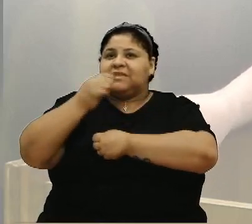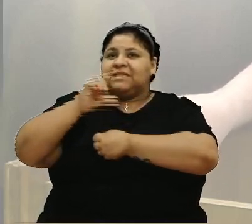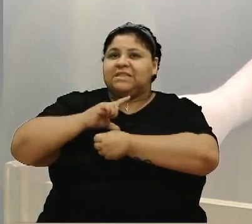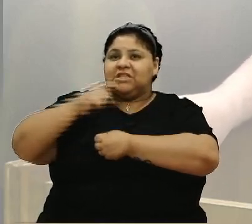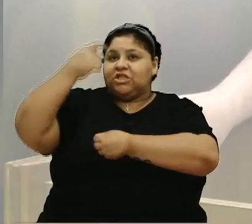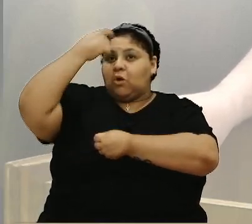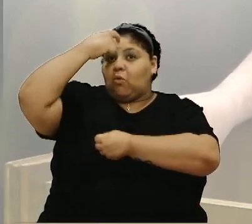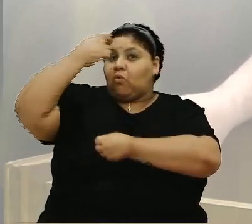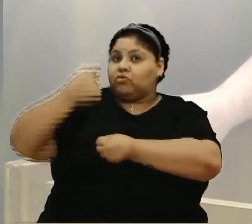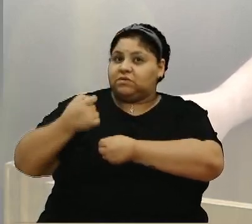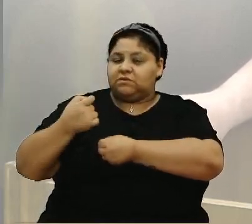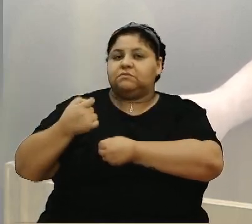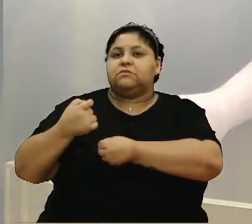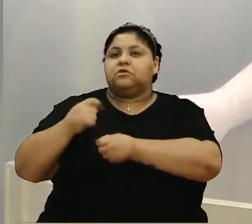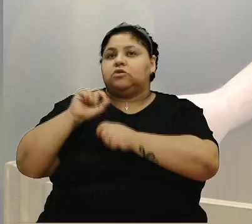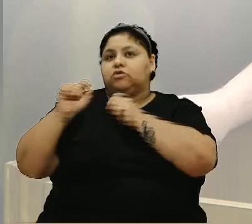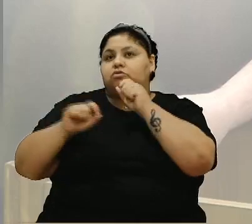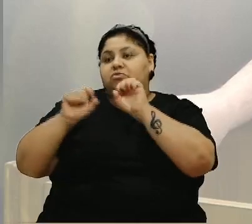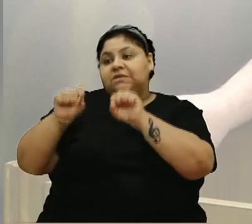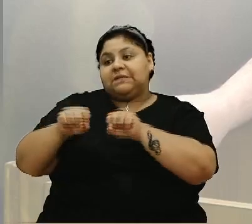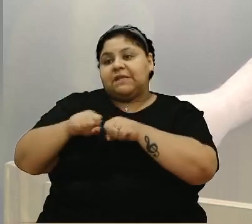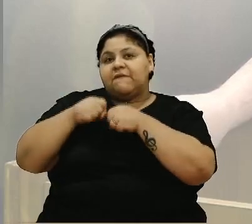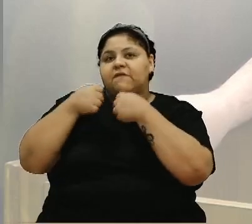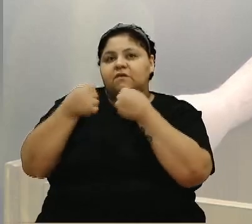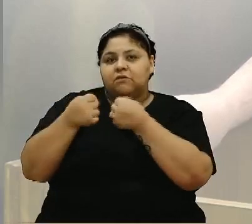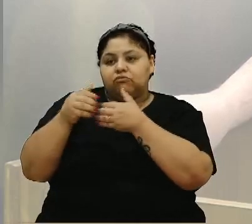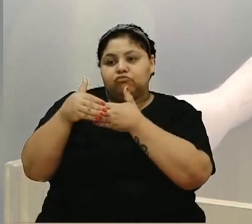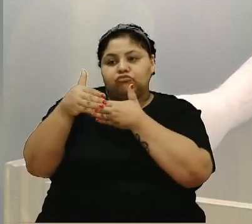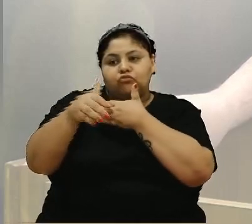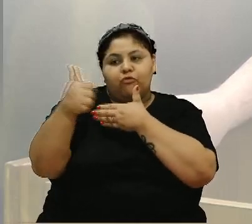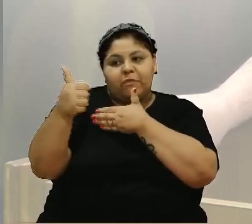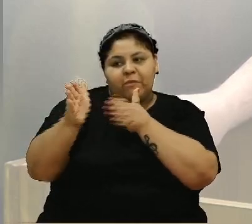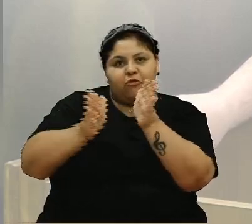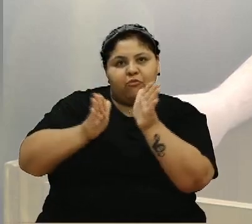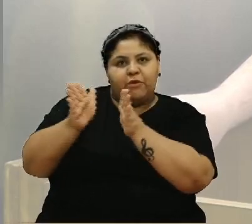ciência daquilo que defendia durante o primeiro turno.